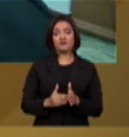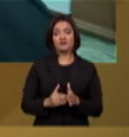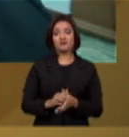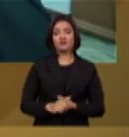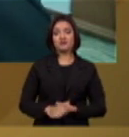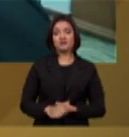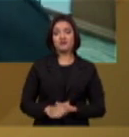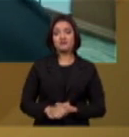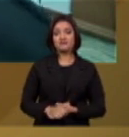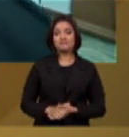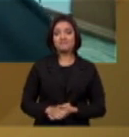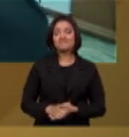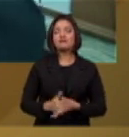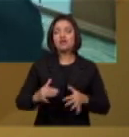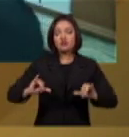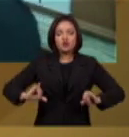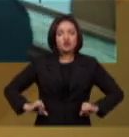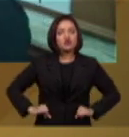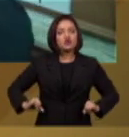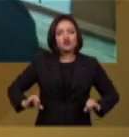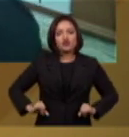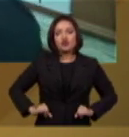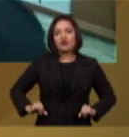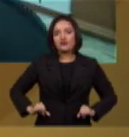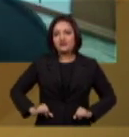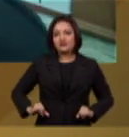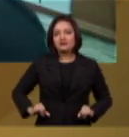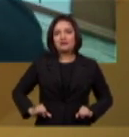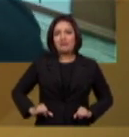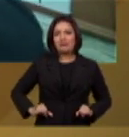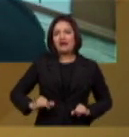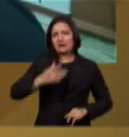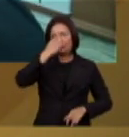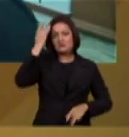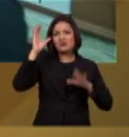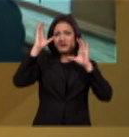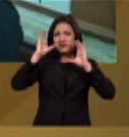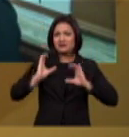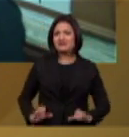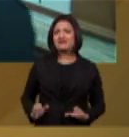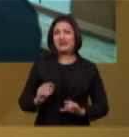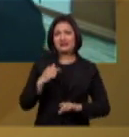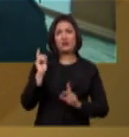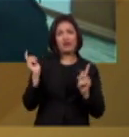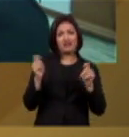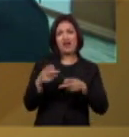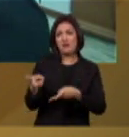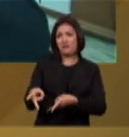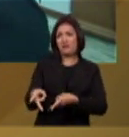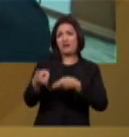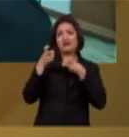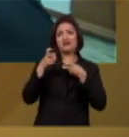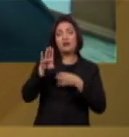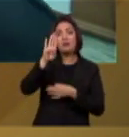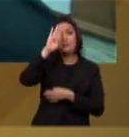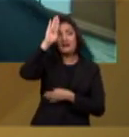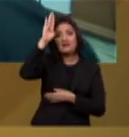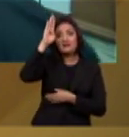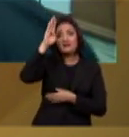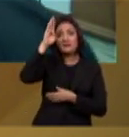sofrimento salta aos olhos dos cidadãos em geral, principalmente aqueles que